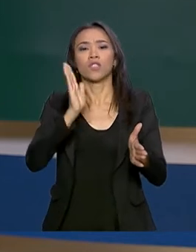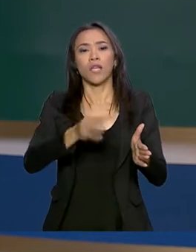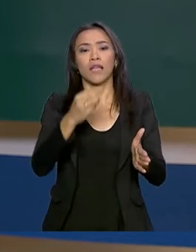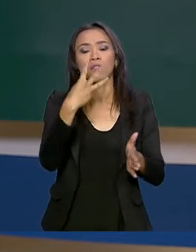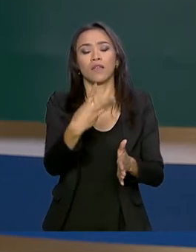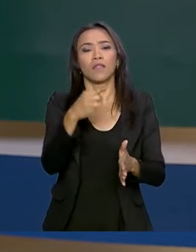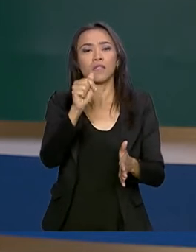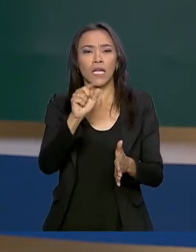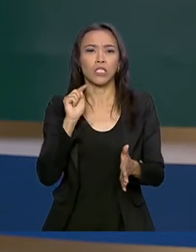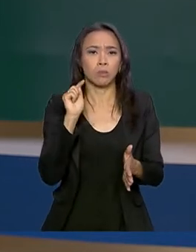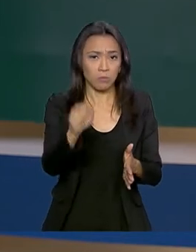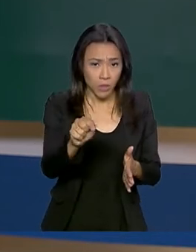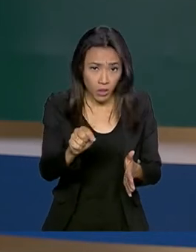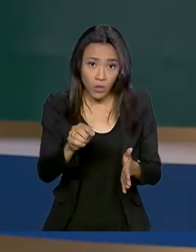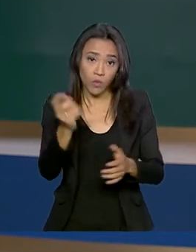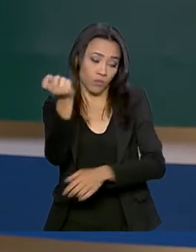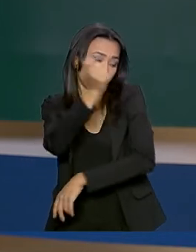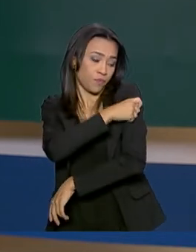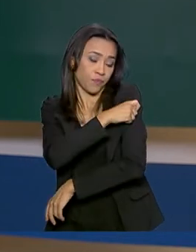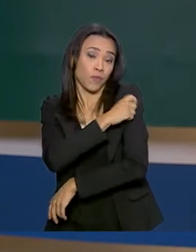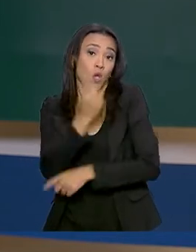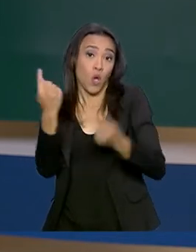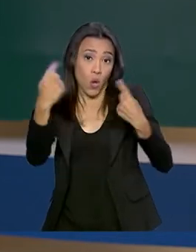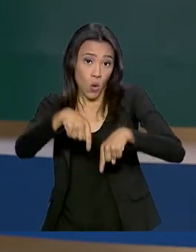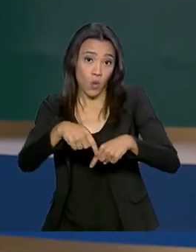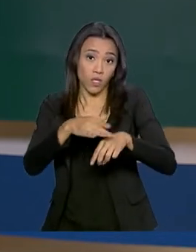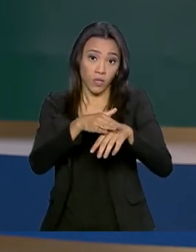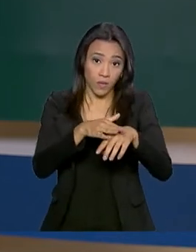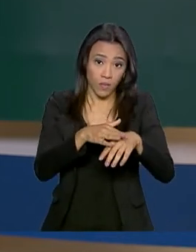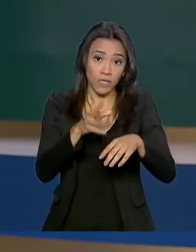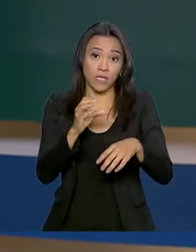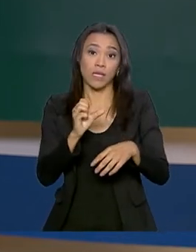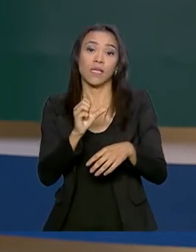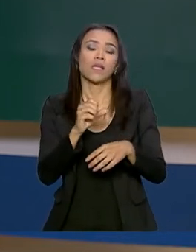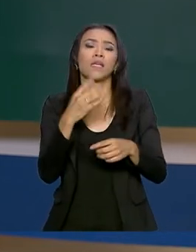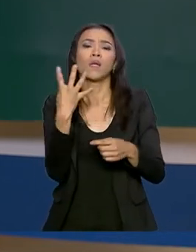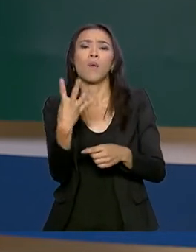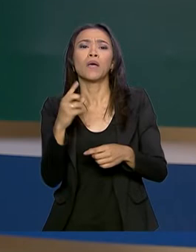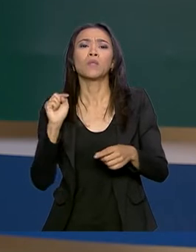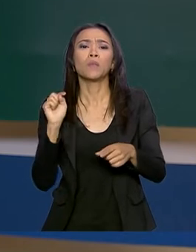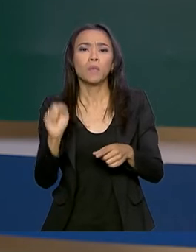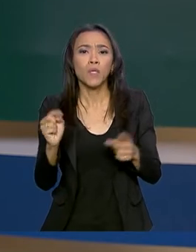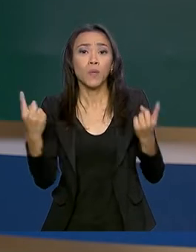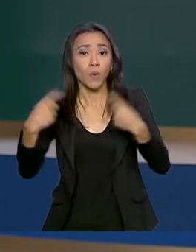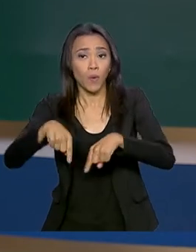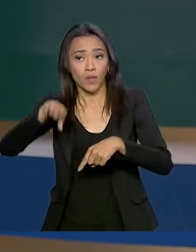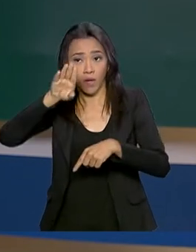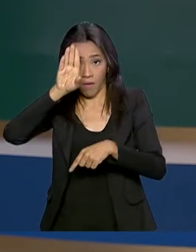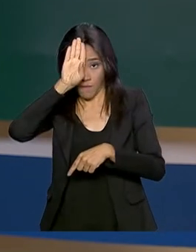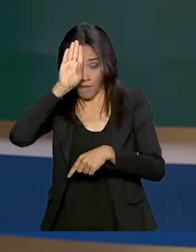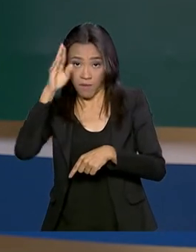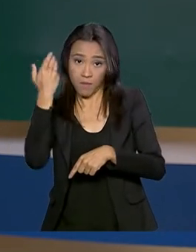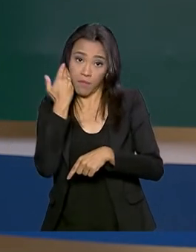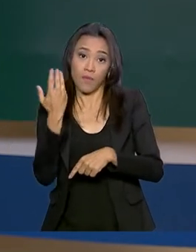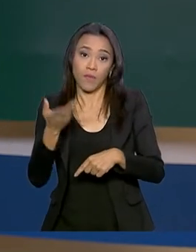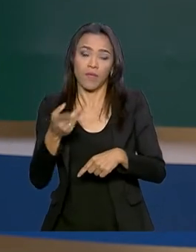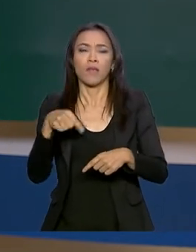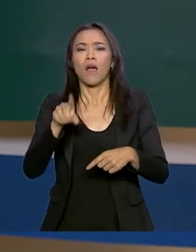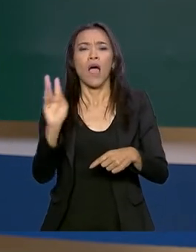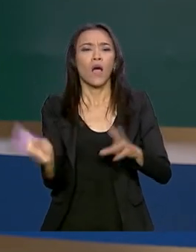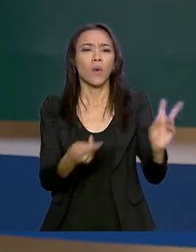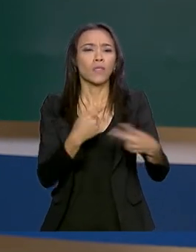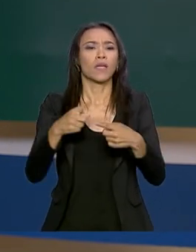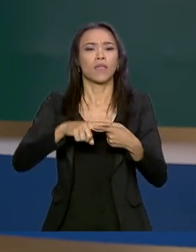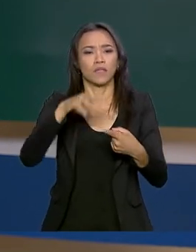mil doses extras da vacina contra o sarampo e 4 mil doses de vacina contra a febre amarela. A campanha também ocorre em cidades